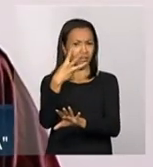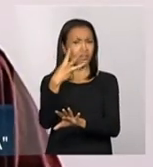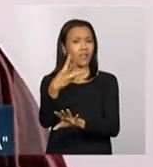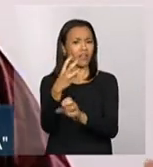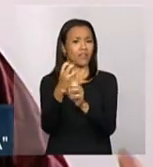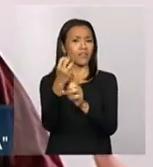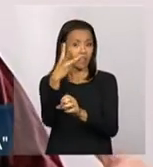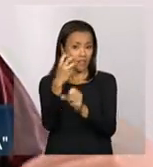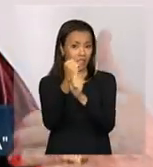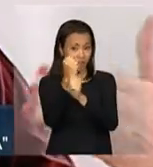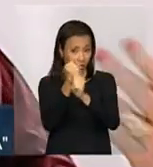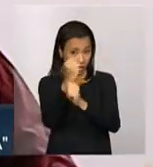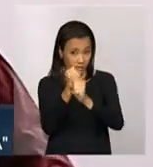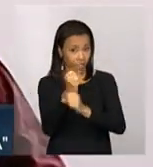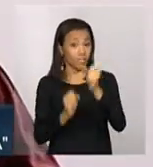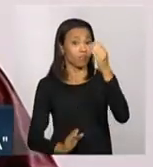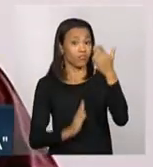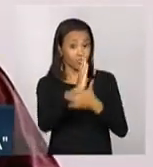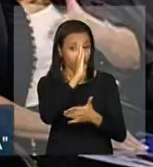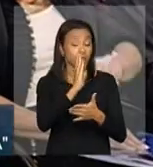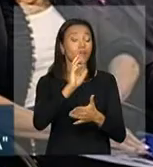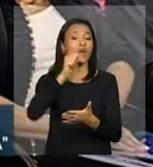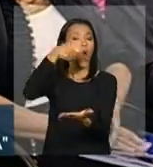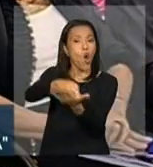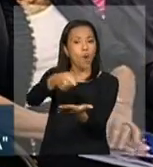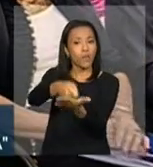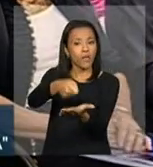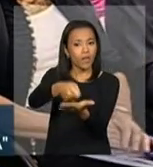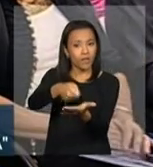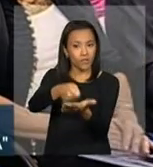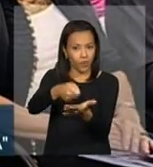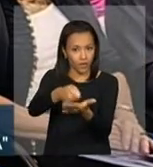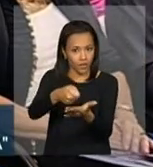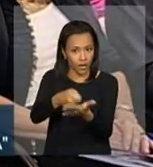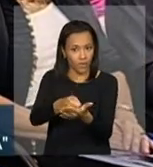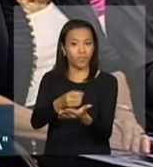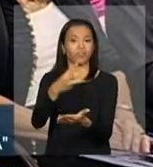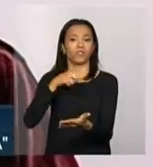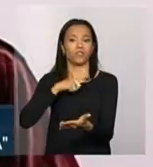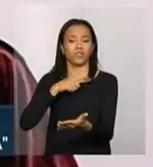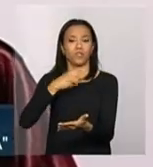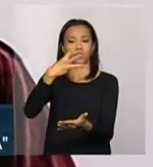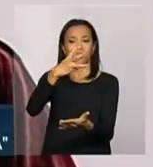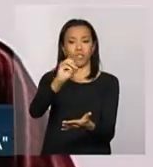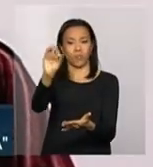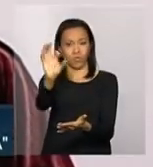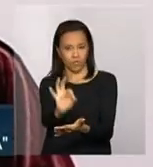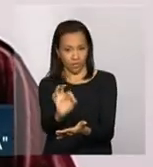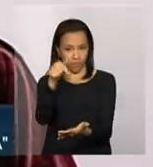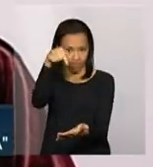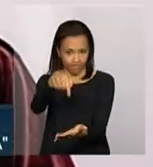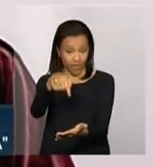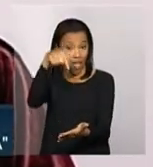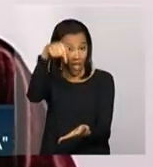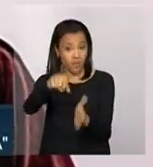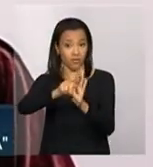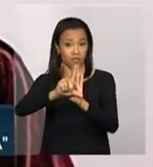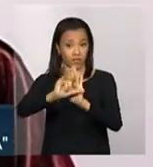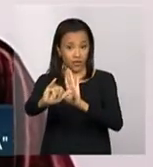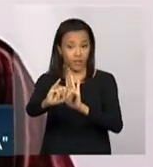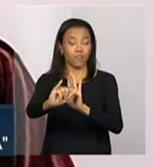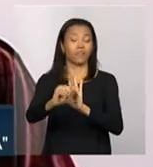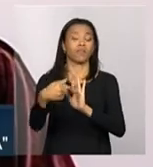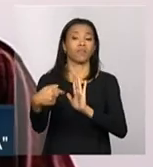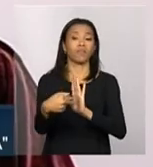nós determinamos a obrigatoriedade do preenchimento dos 30%. E essa legislação,